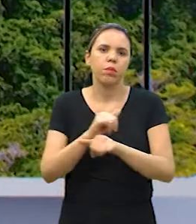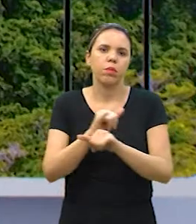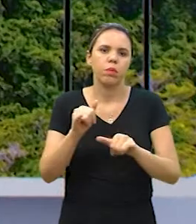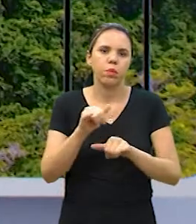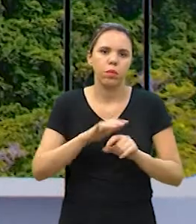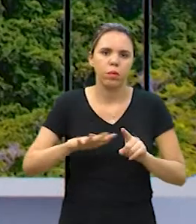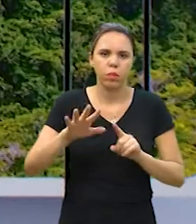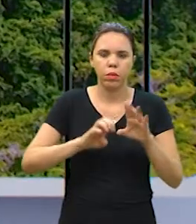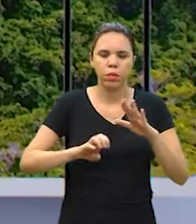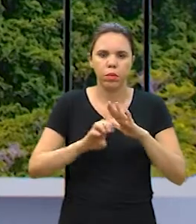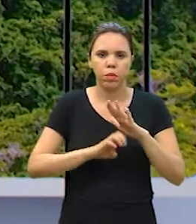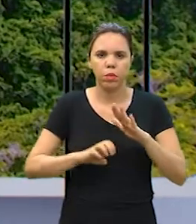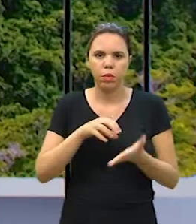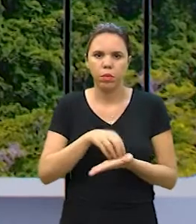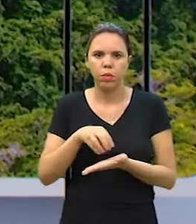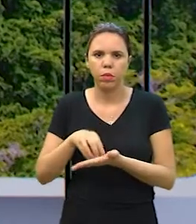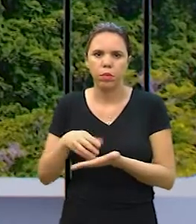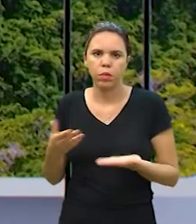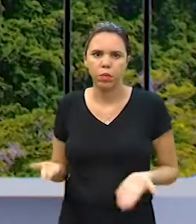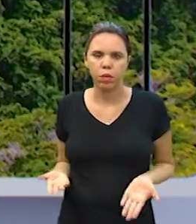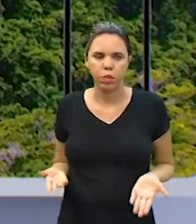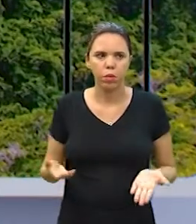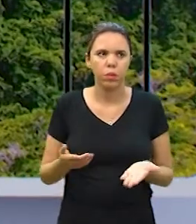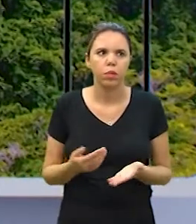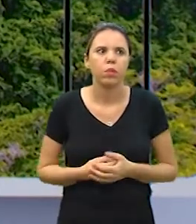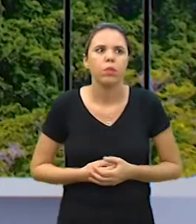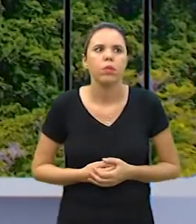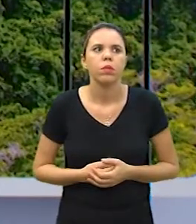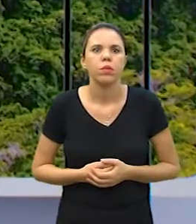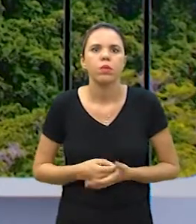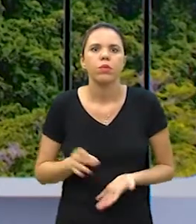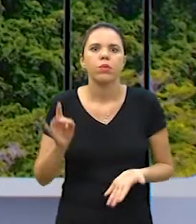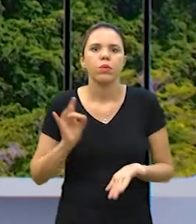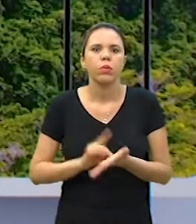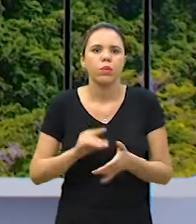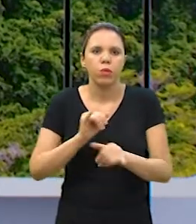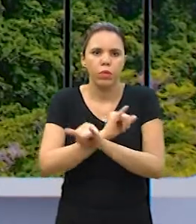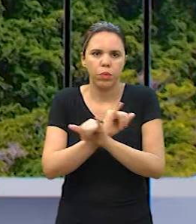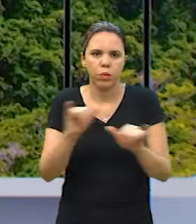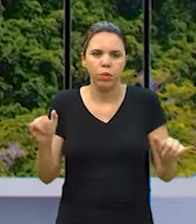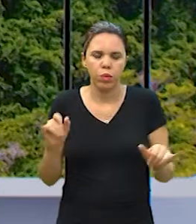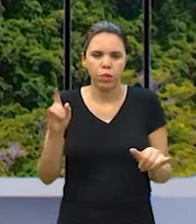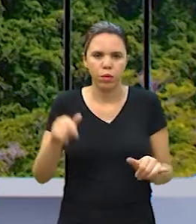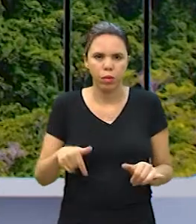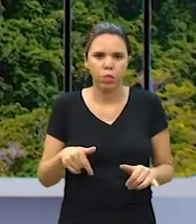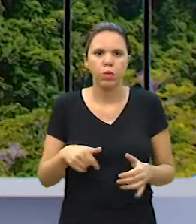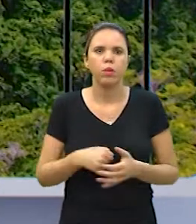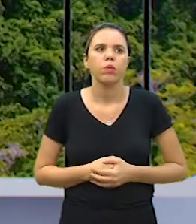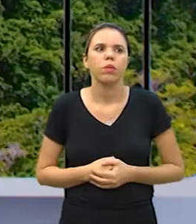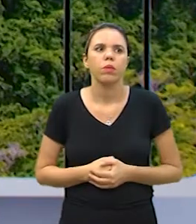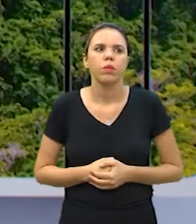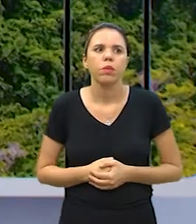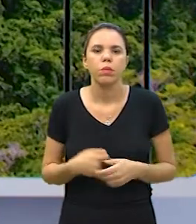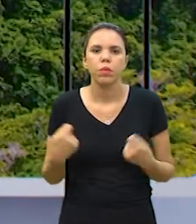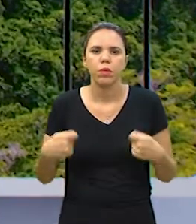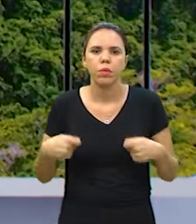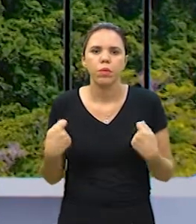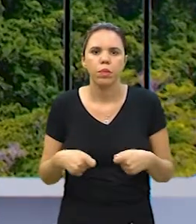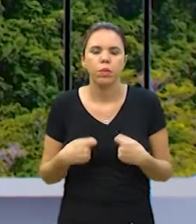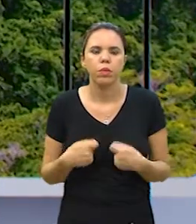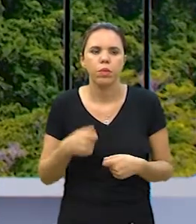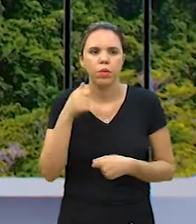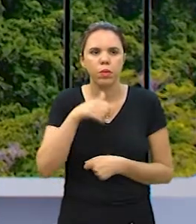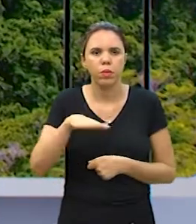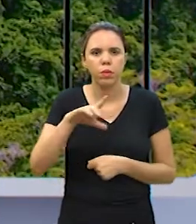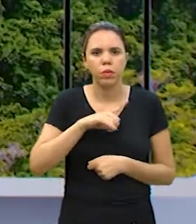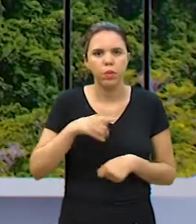da sociedade, das empresas, dos órgãos, mas a gente, para que de fato essa campanha seja eficiente, é necessário